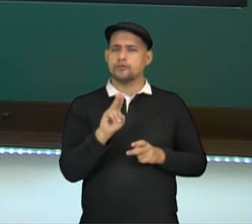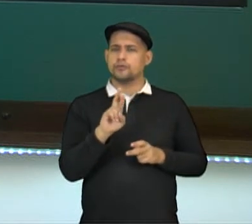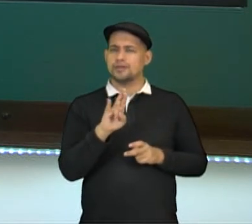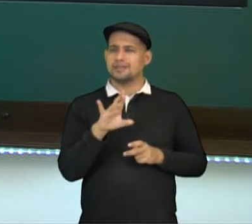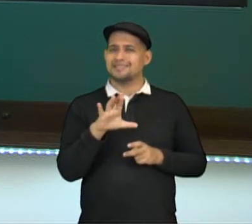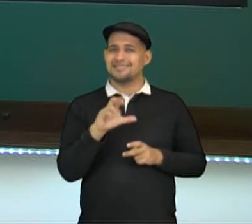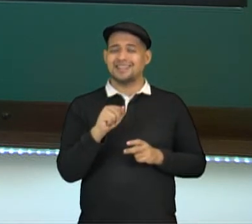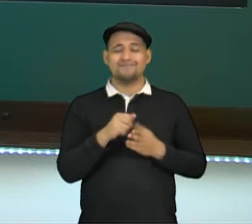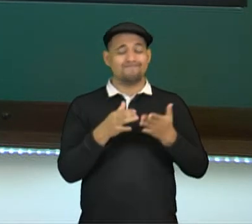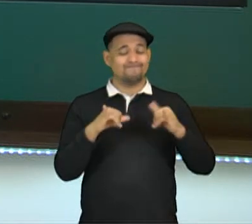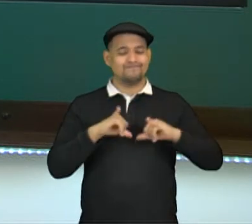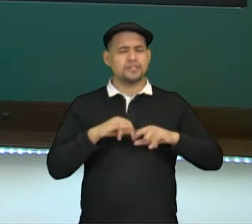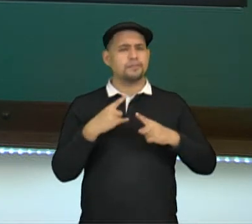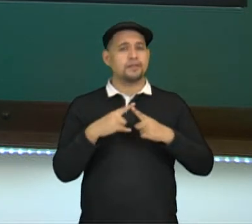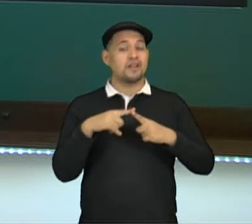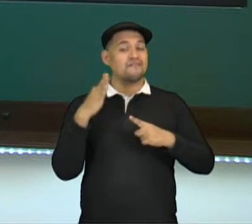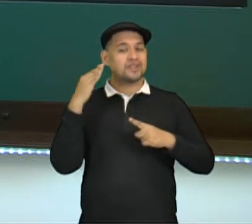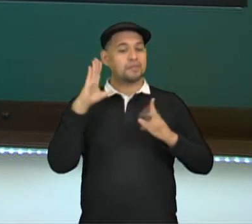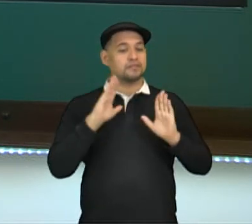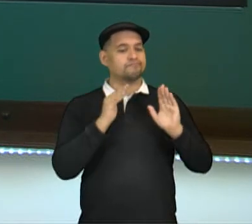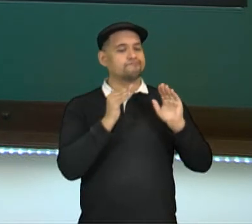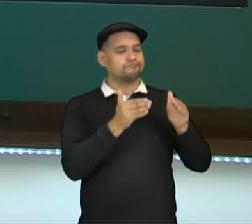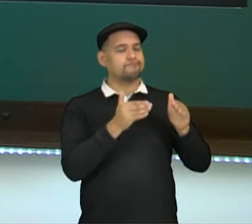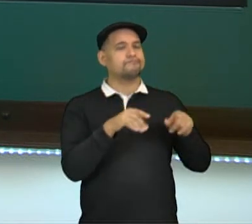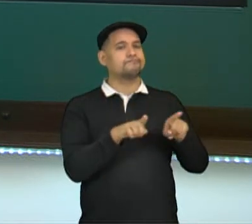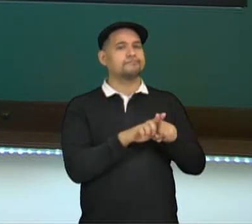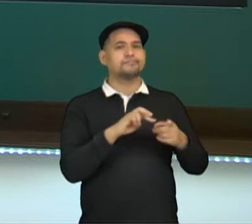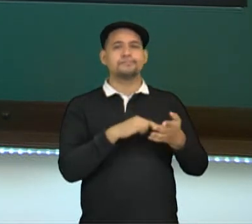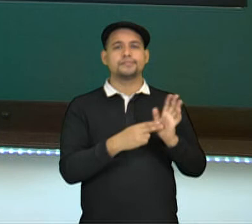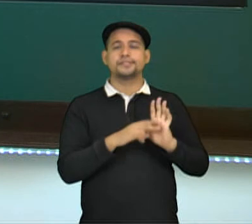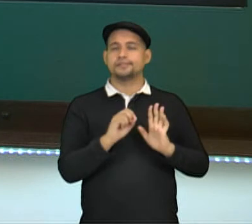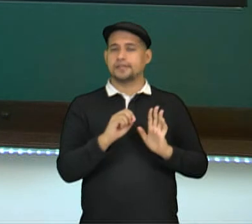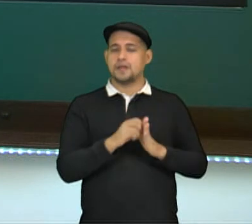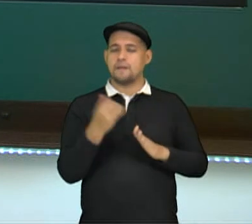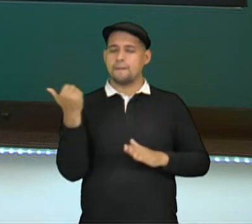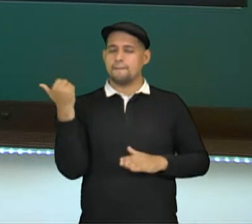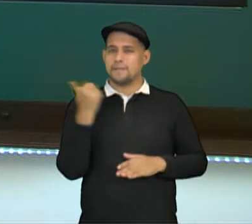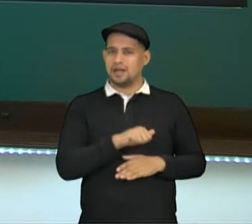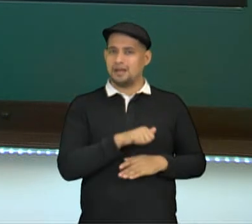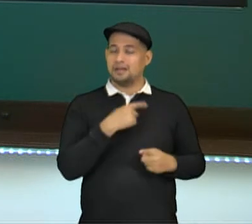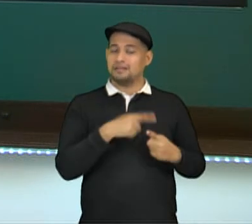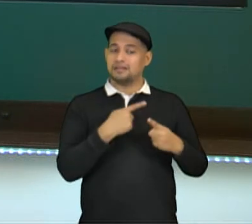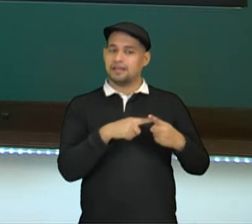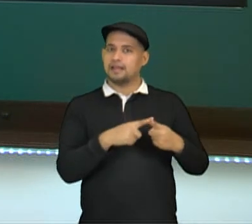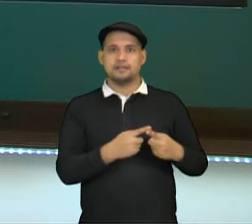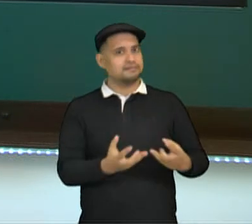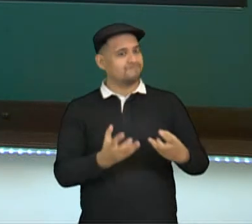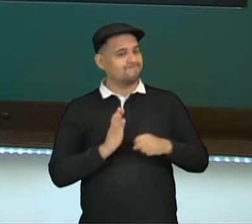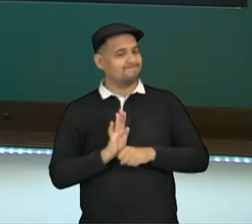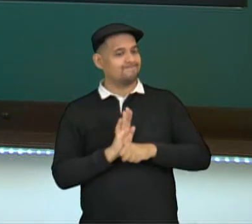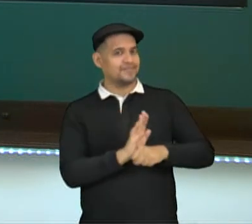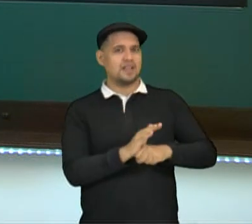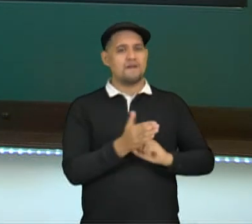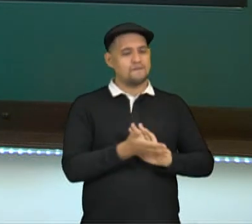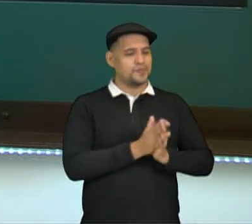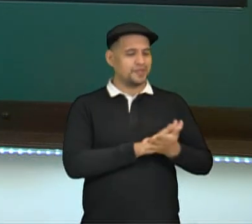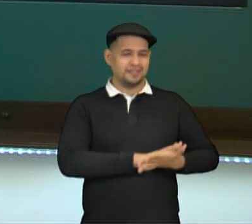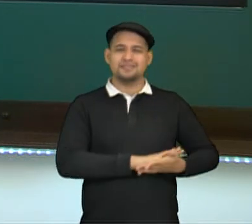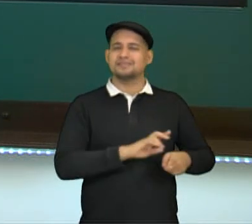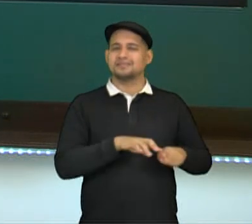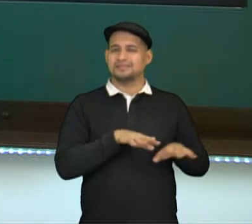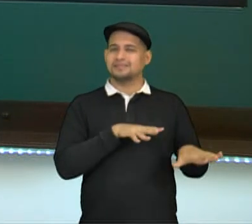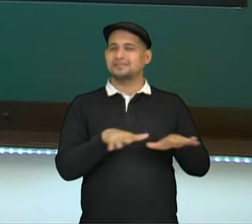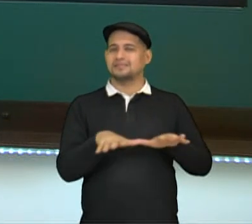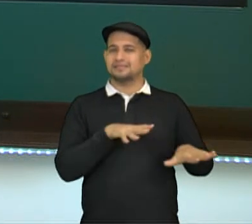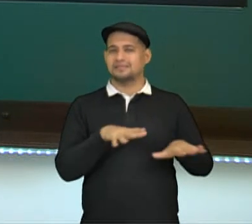afetados com a fama que ficou sobre eles. A fama, exatamente, fama má, porque eles apoiaram a destruição e o movimento de destruição teve que ter o